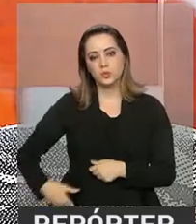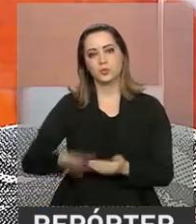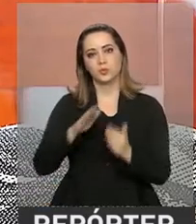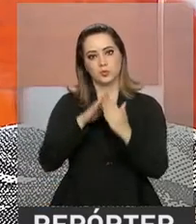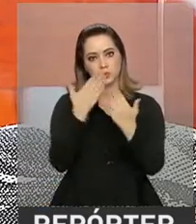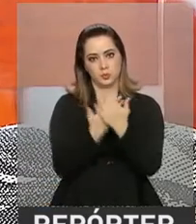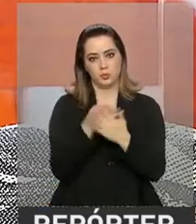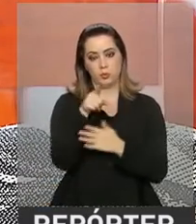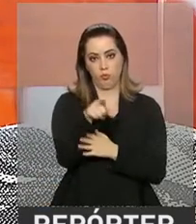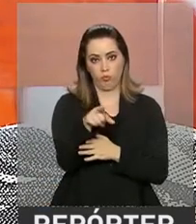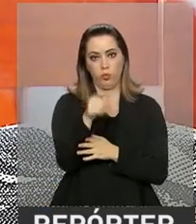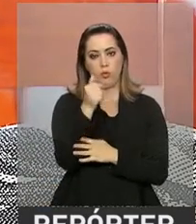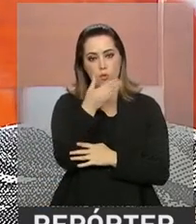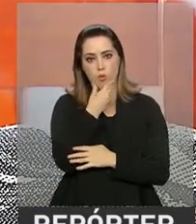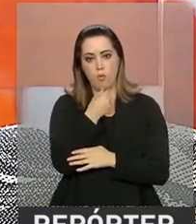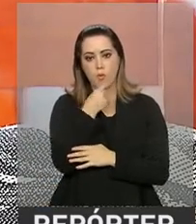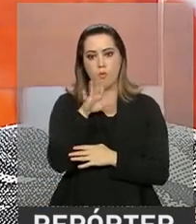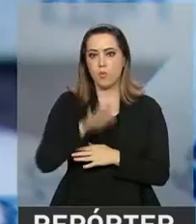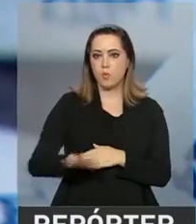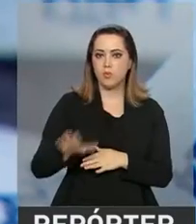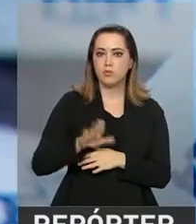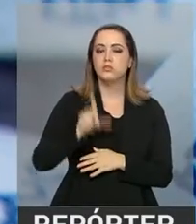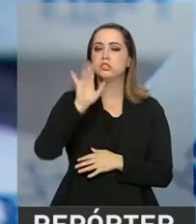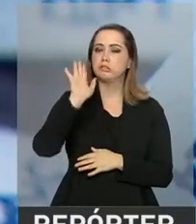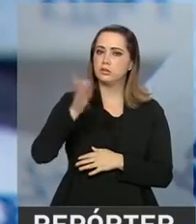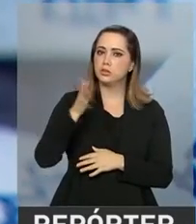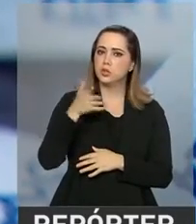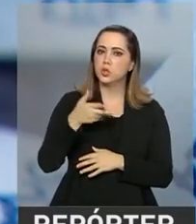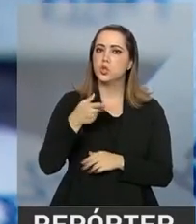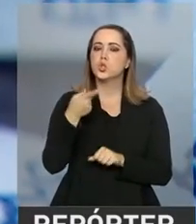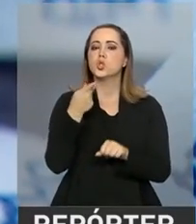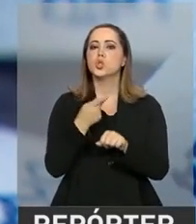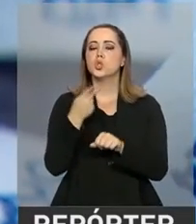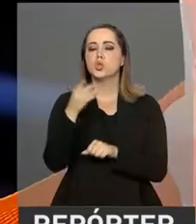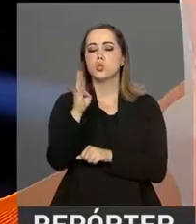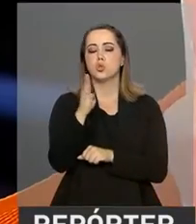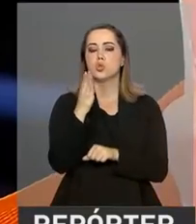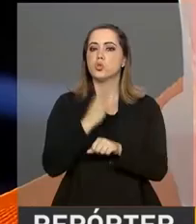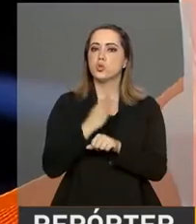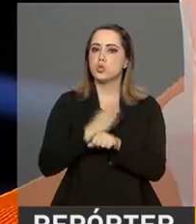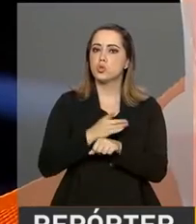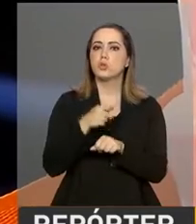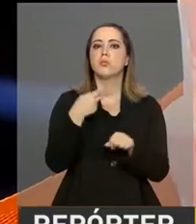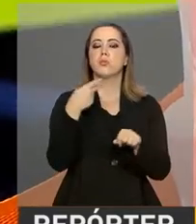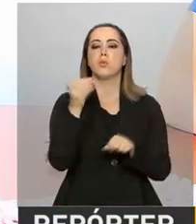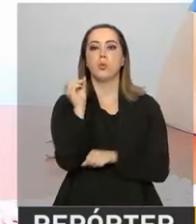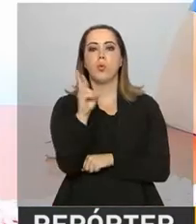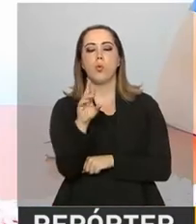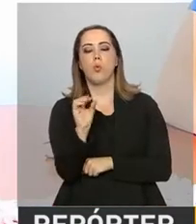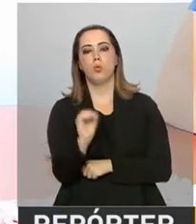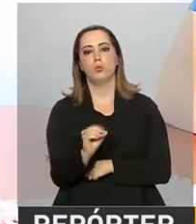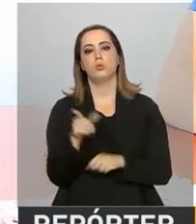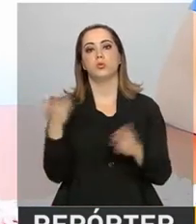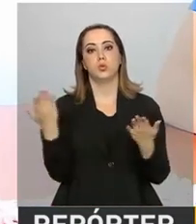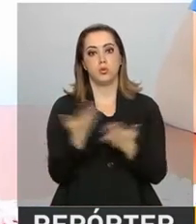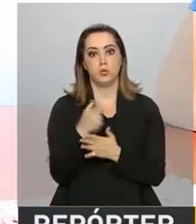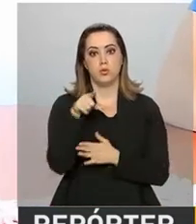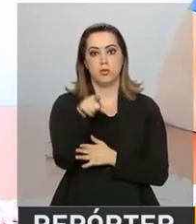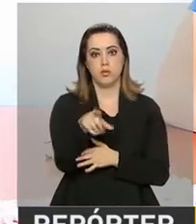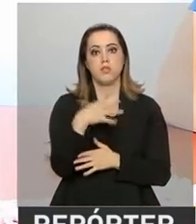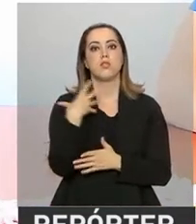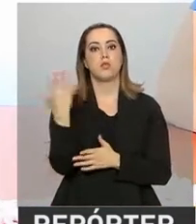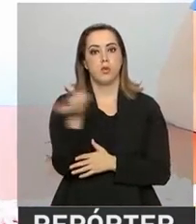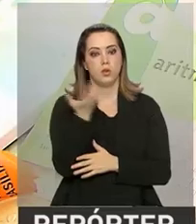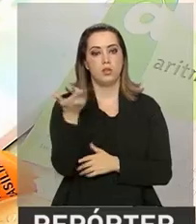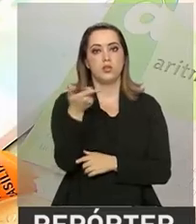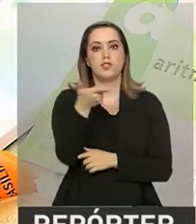guilherme por exemplo é um veterano foi bronze em 2014 ouro em 2015 e pra repetir os bons